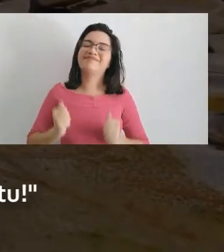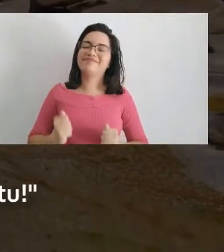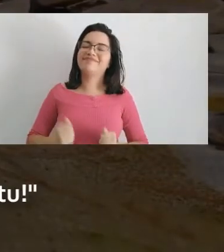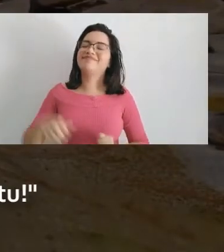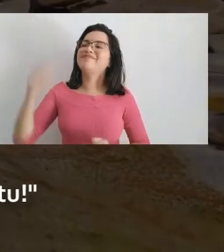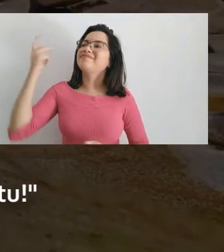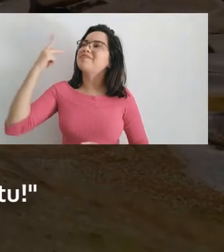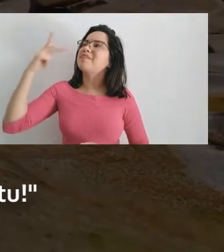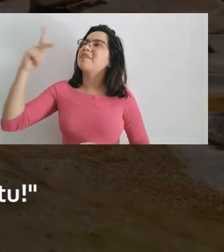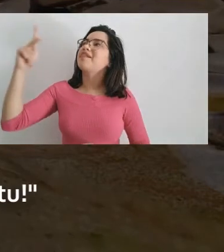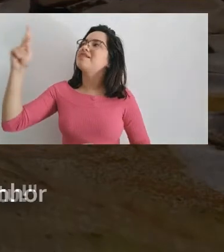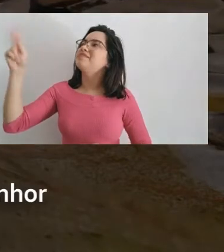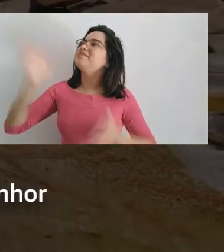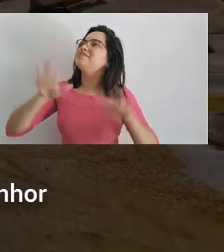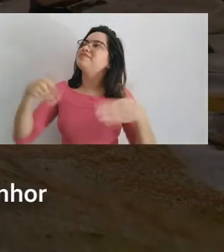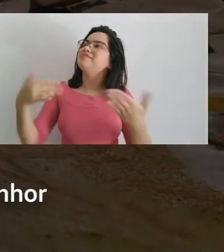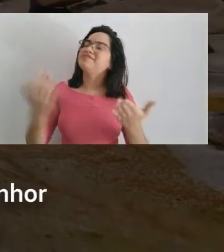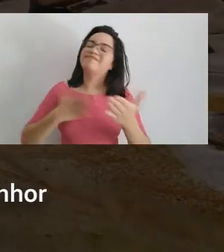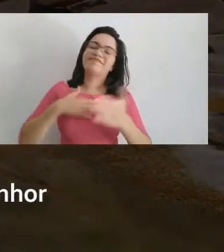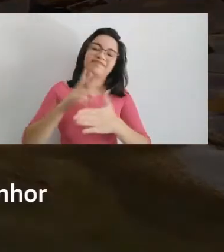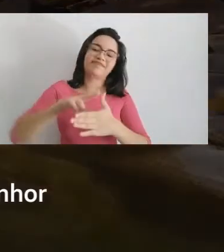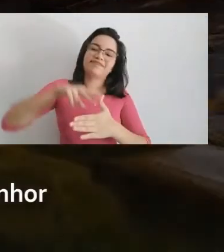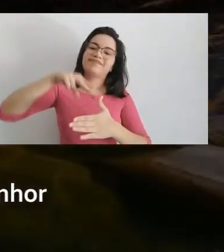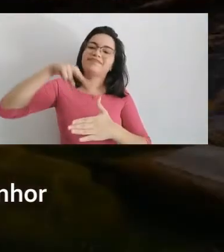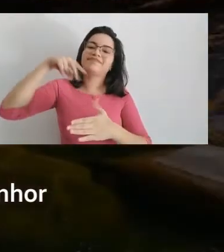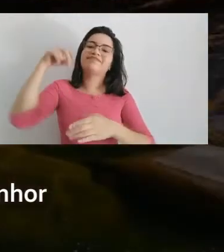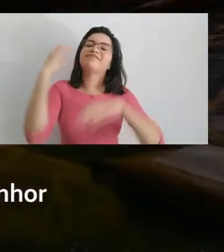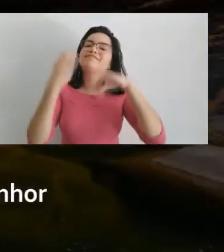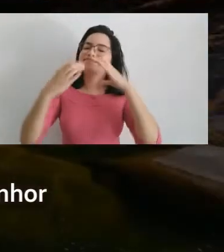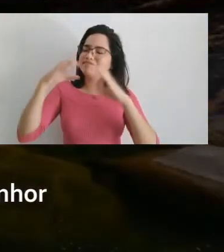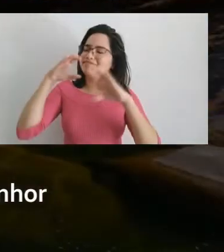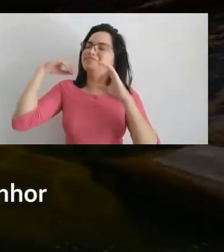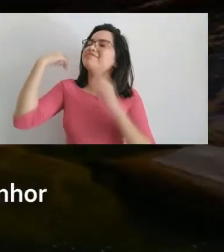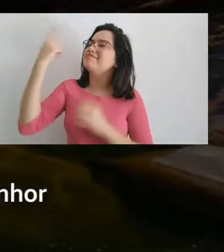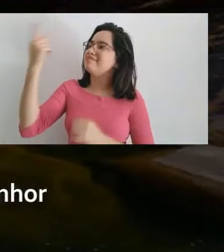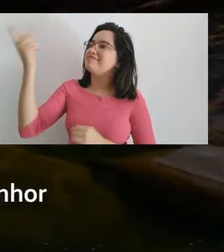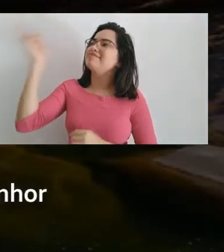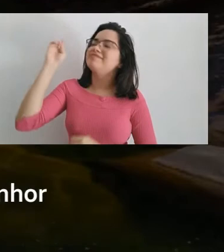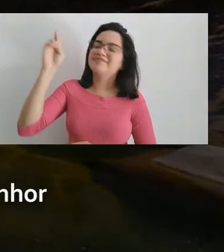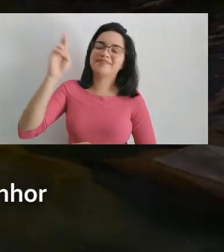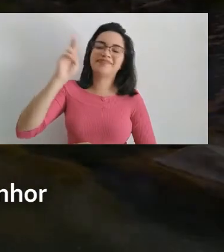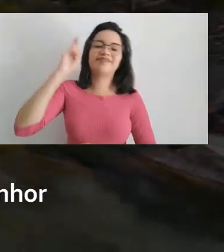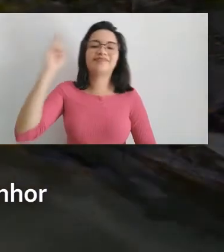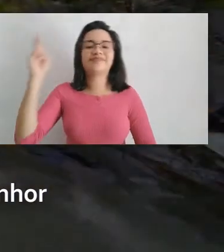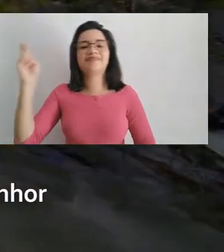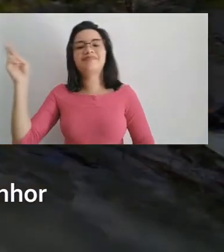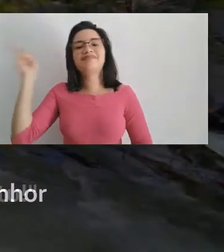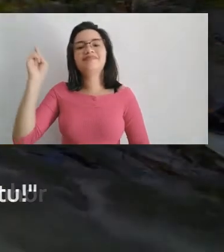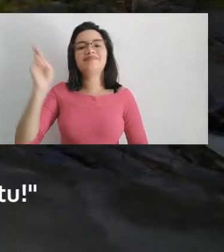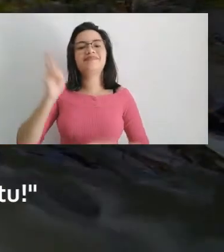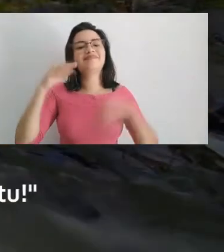grandioso és tu. Então minha alma canta-te,